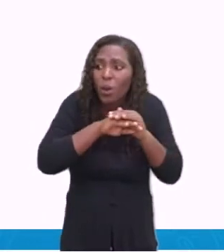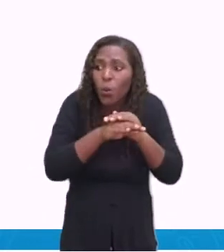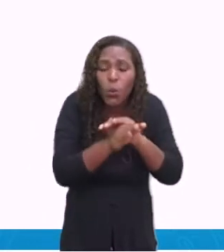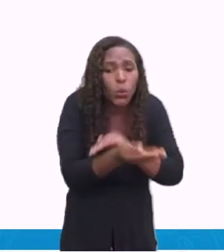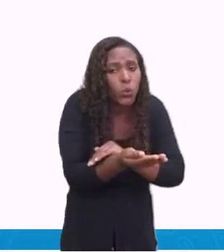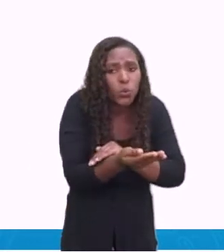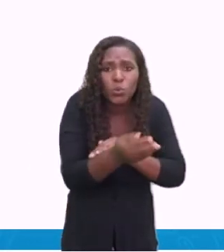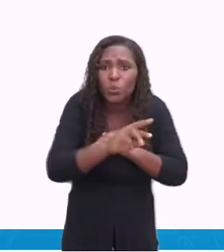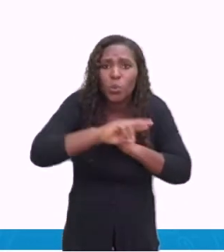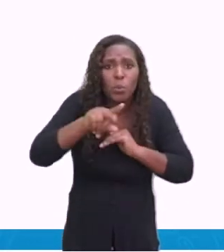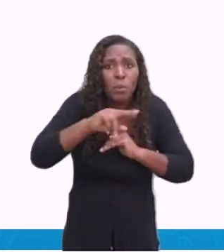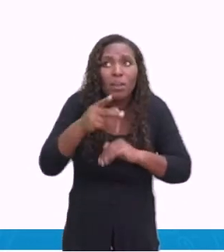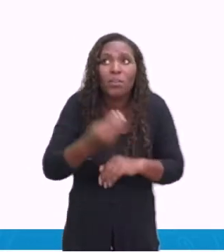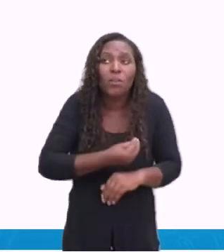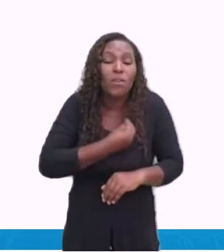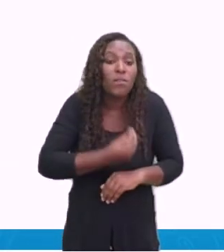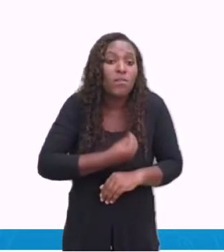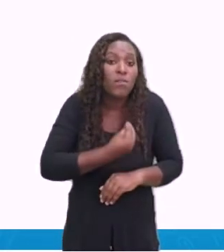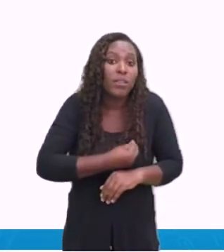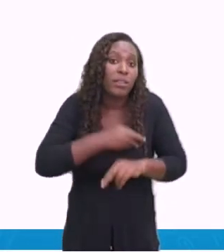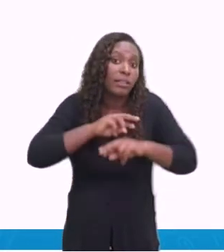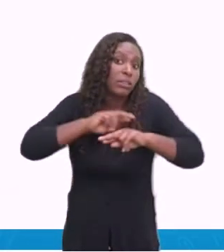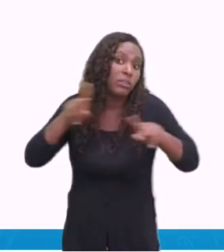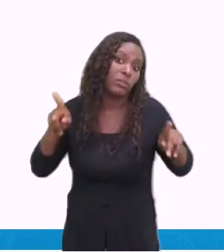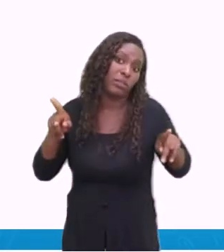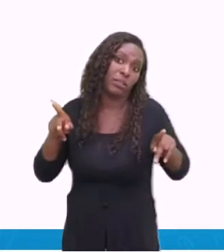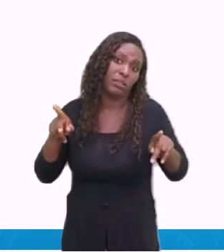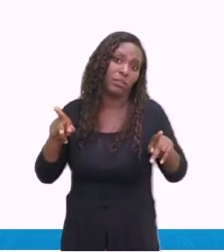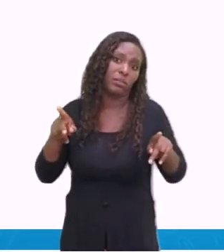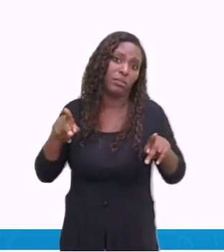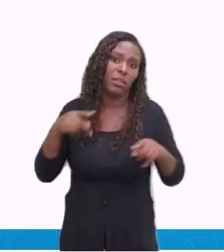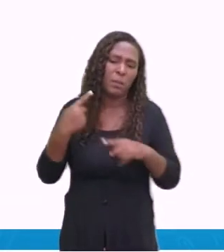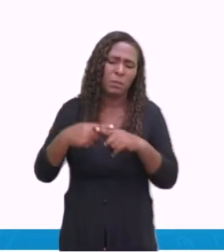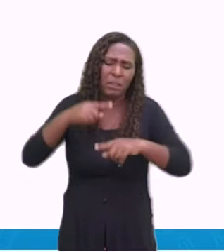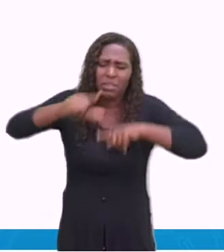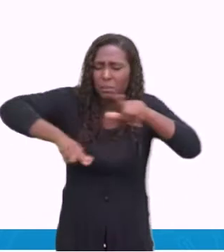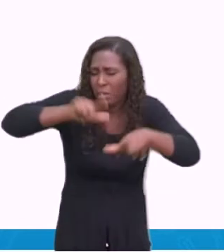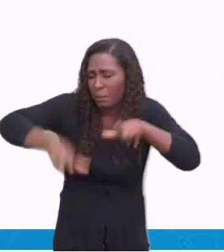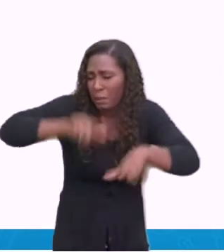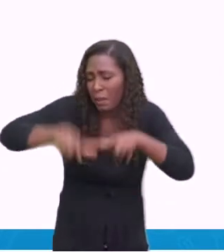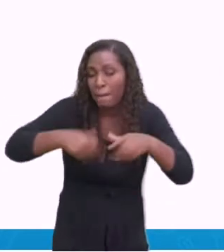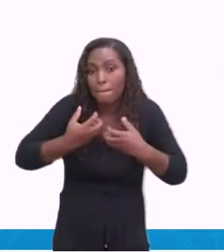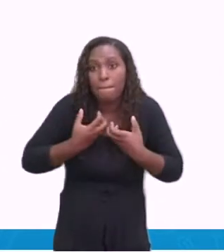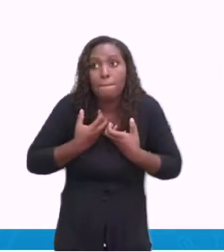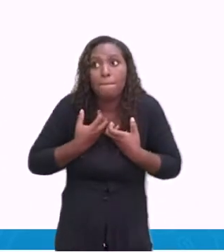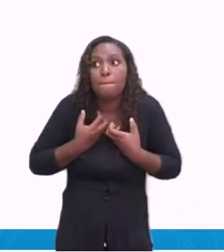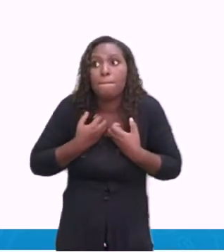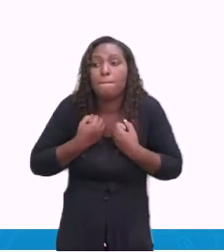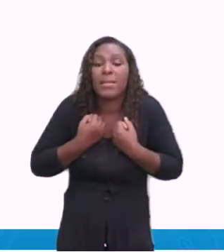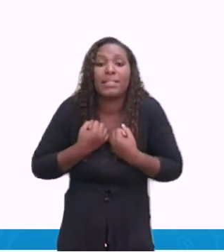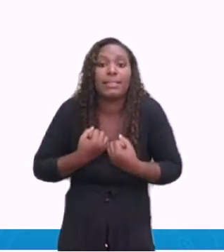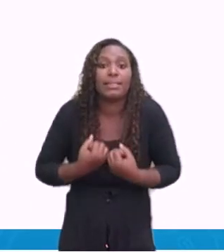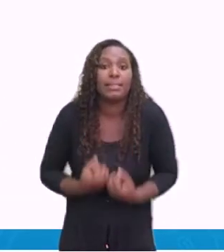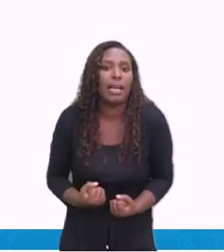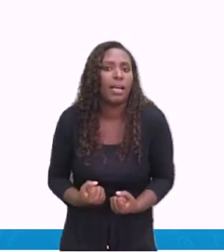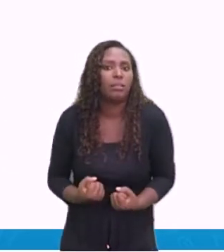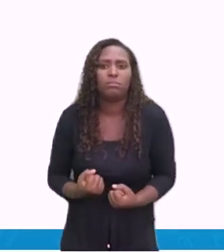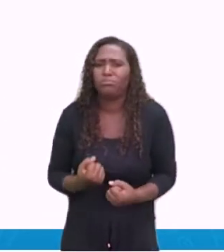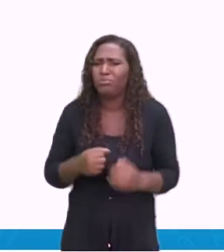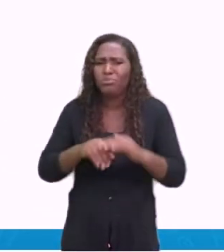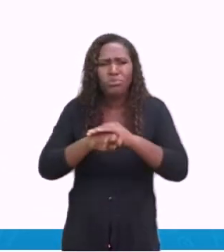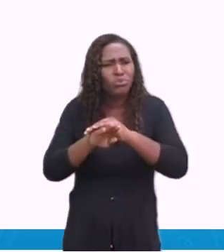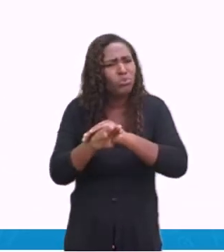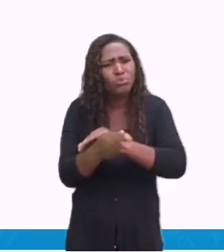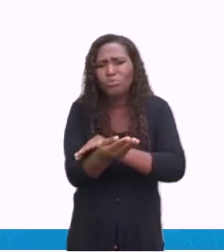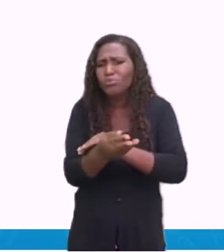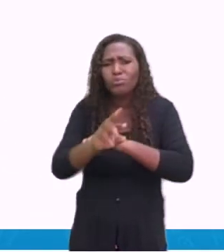pacto colonial é um elemento que define a política das colônias. E o Estado mercantilista, o Estado